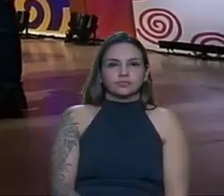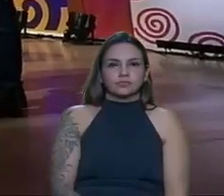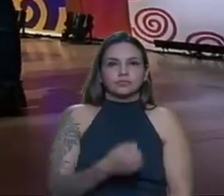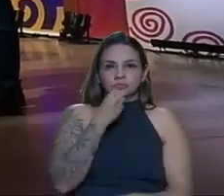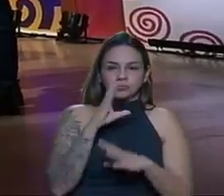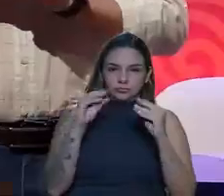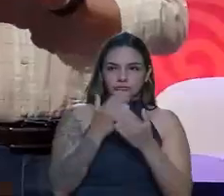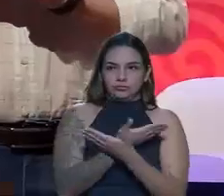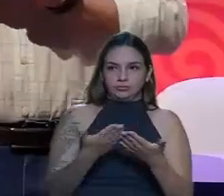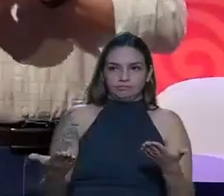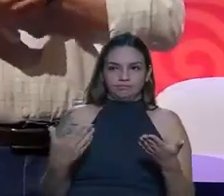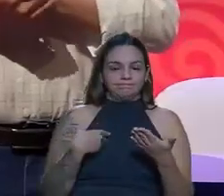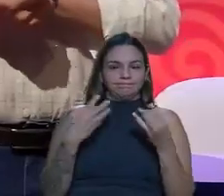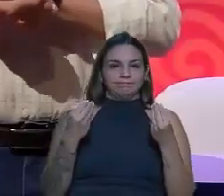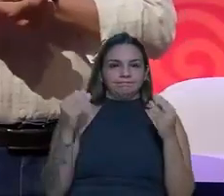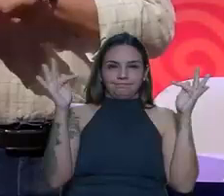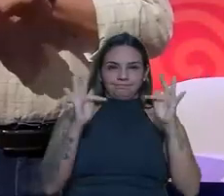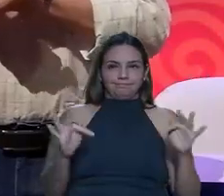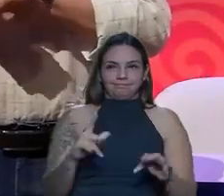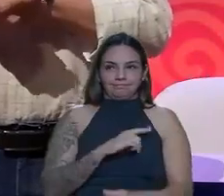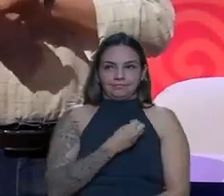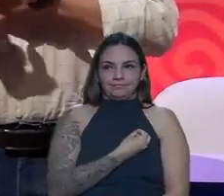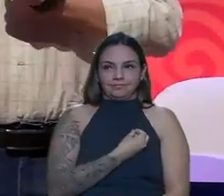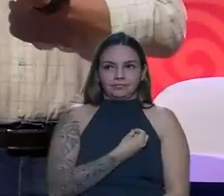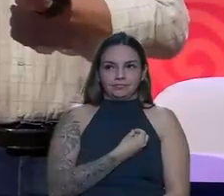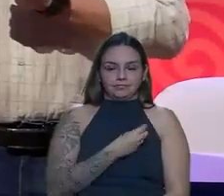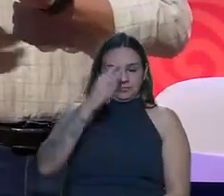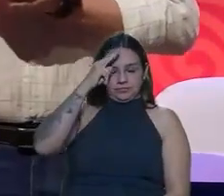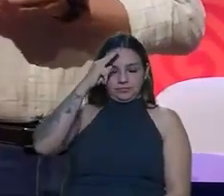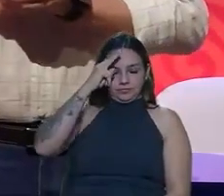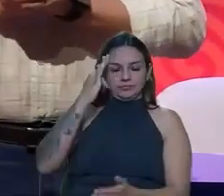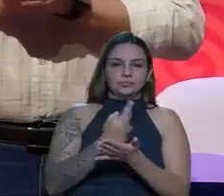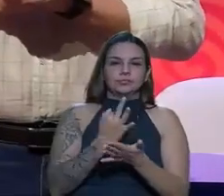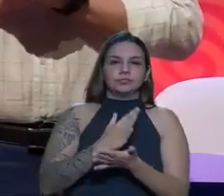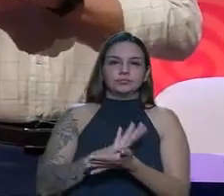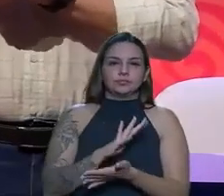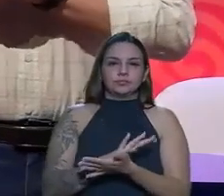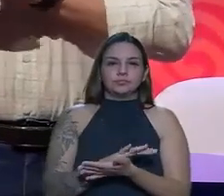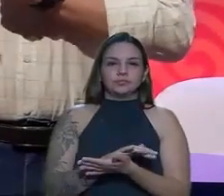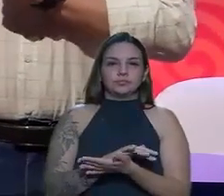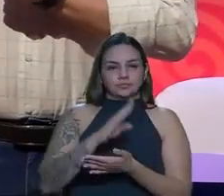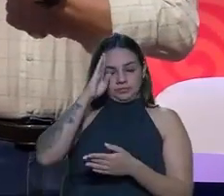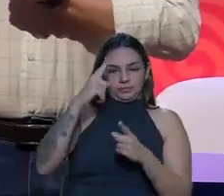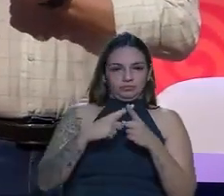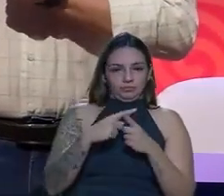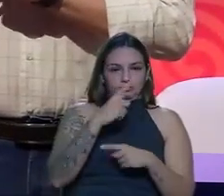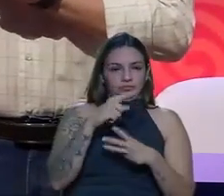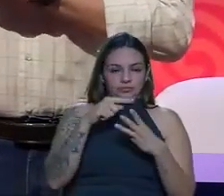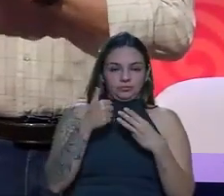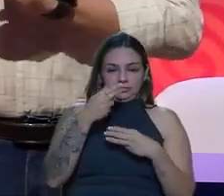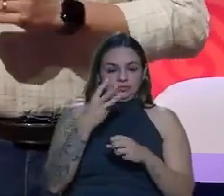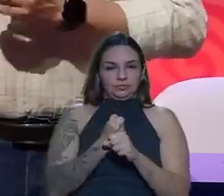Boa noite a todos. É uma honra muito grande participar da história do FLI Araxá, principalmente por causa desses